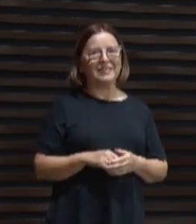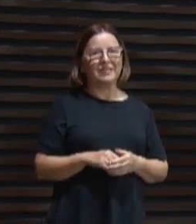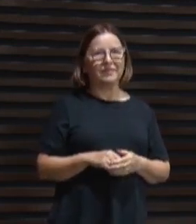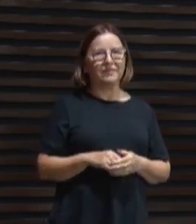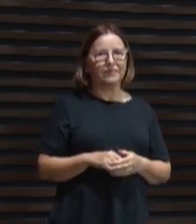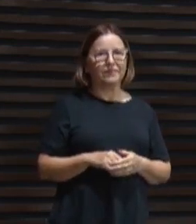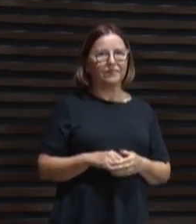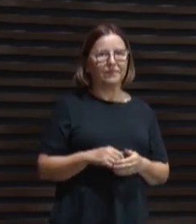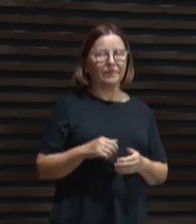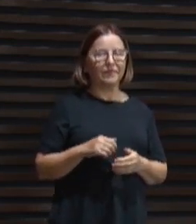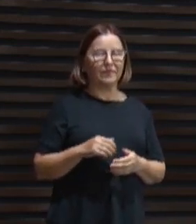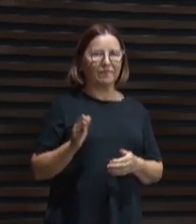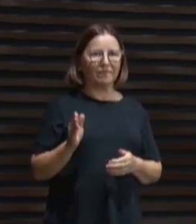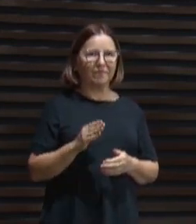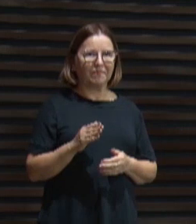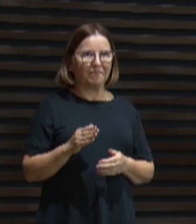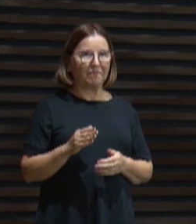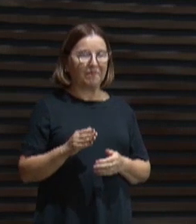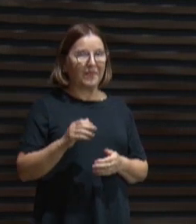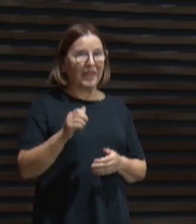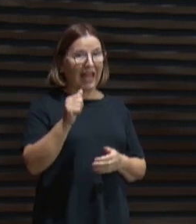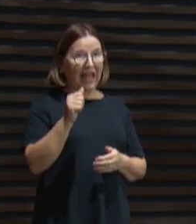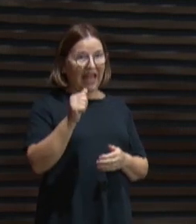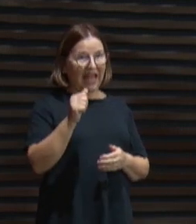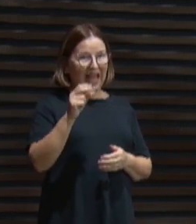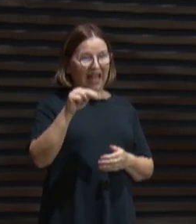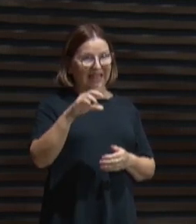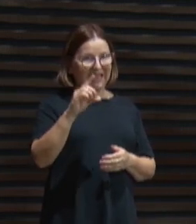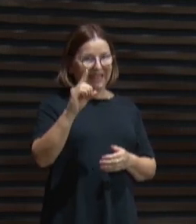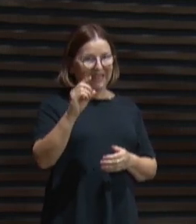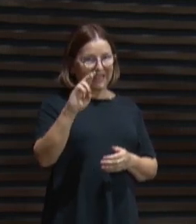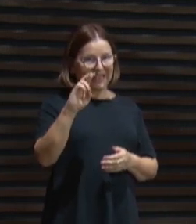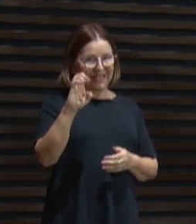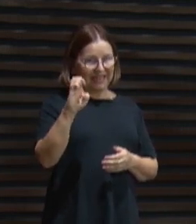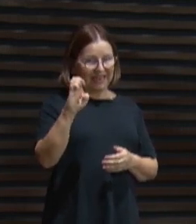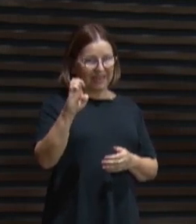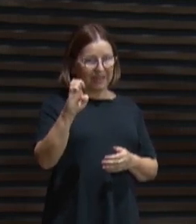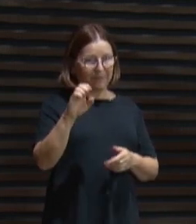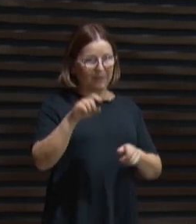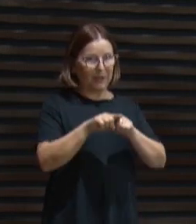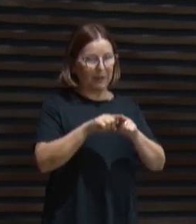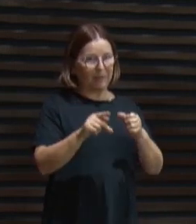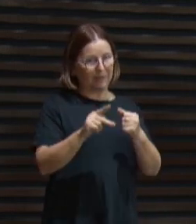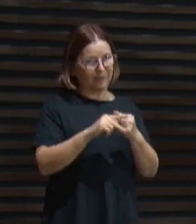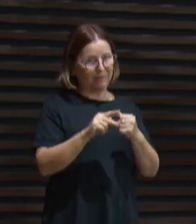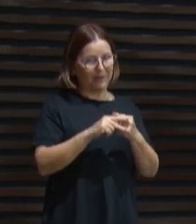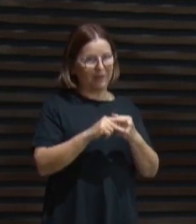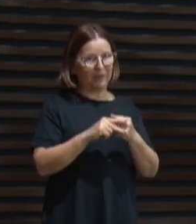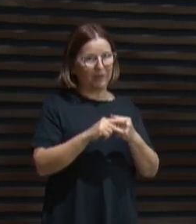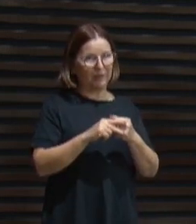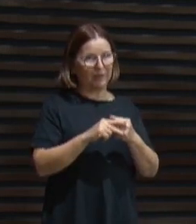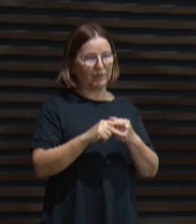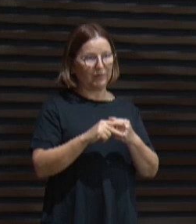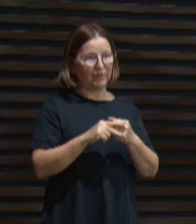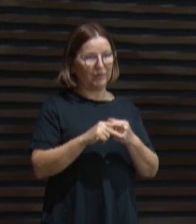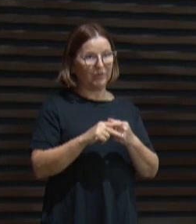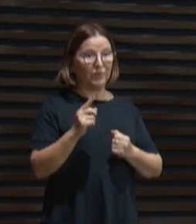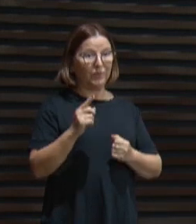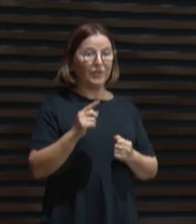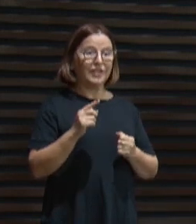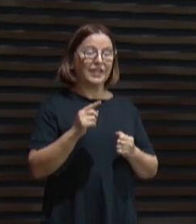Era André, o irmão de Simão Pedro, um dos dois que tinham ouvido o testemunho